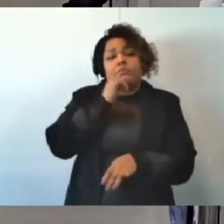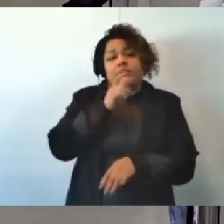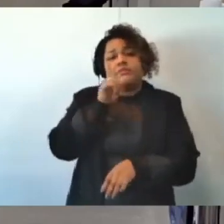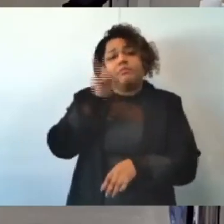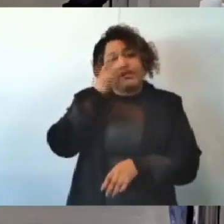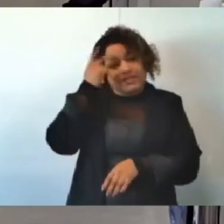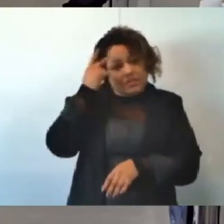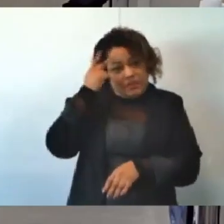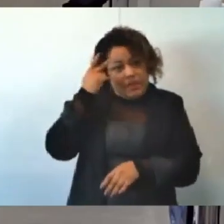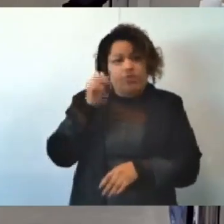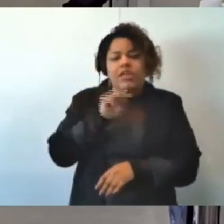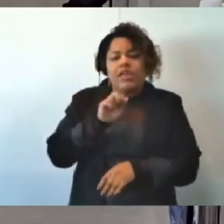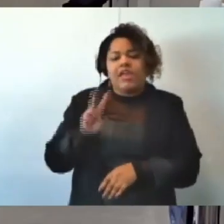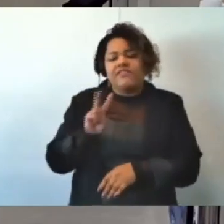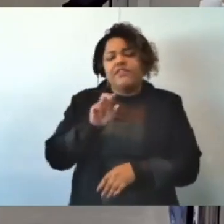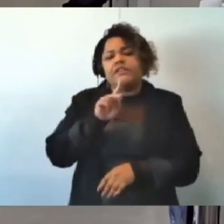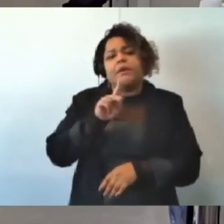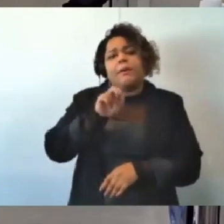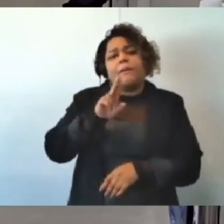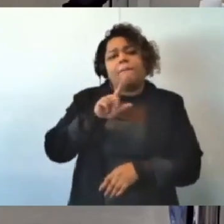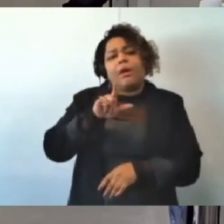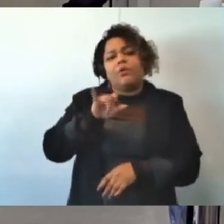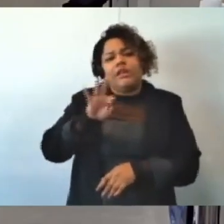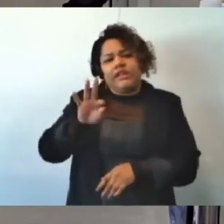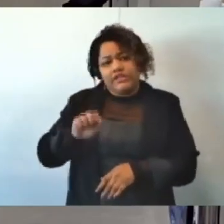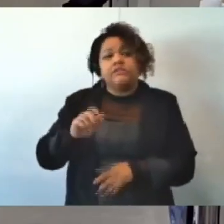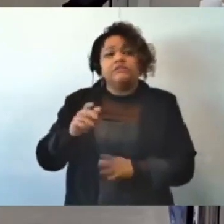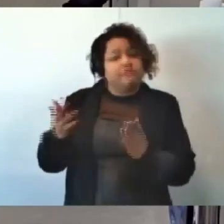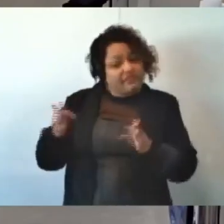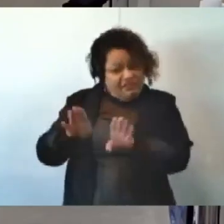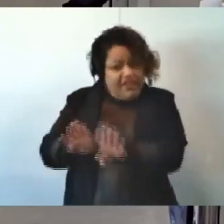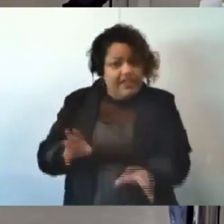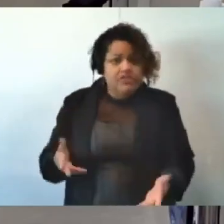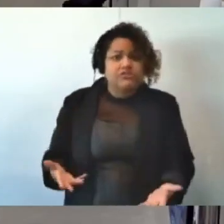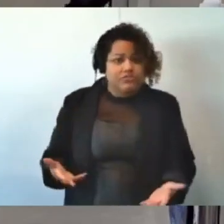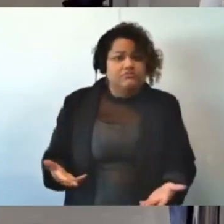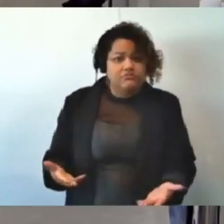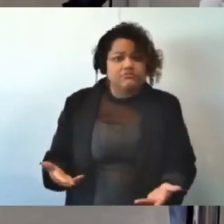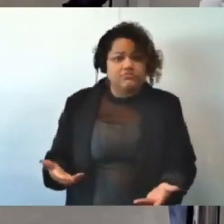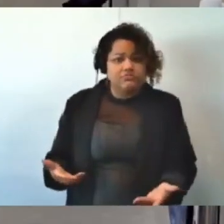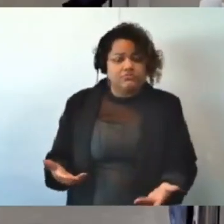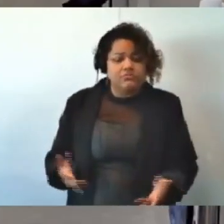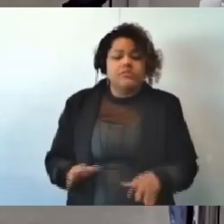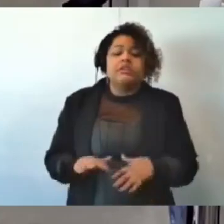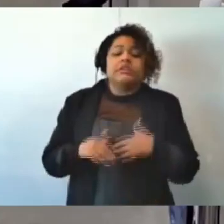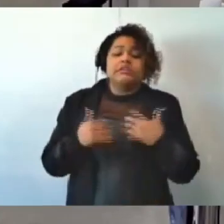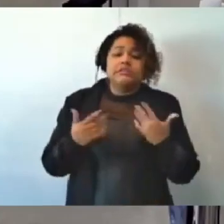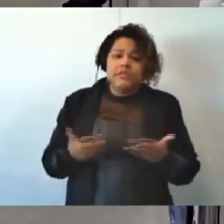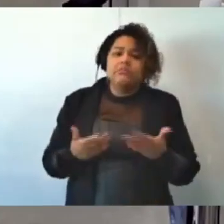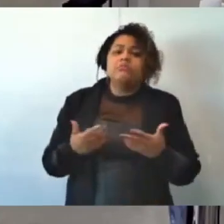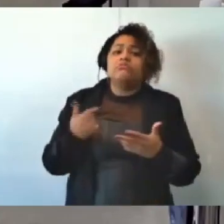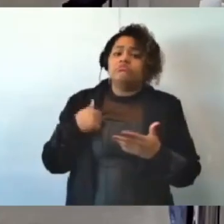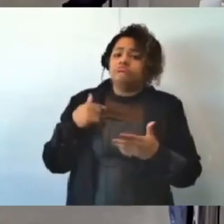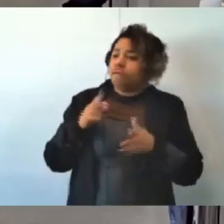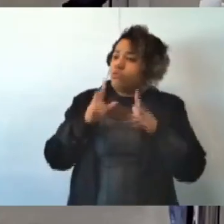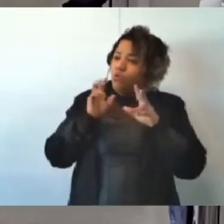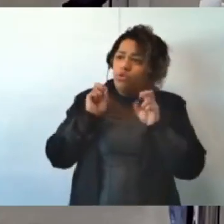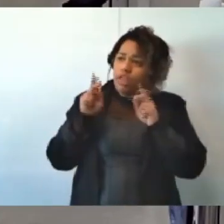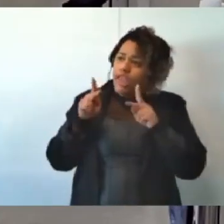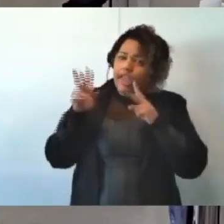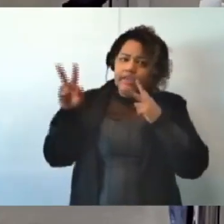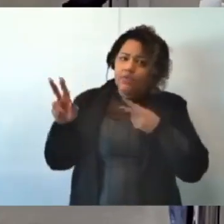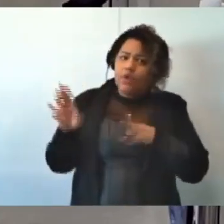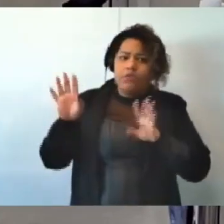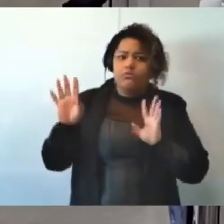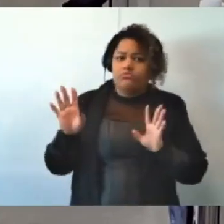A Paulista é um bom exemplo. No, né, Brasil todo, gente, vamos seguir isso. Para que bloquear, cercear a liberdade,